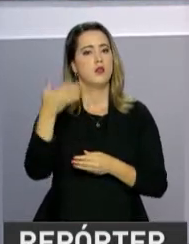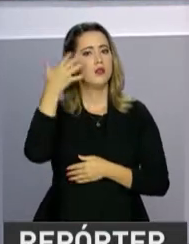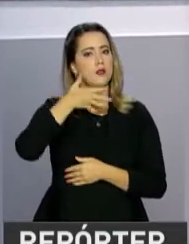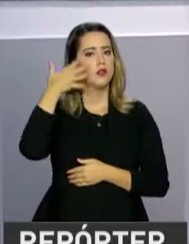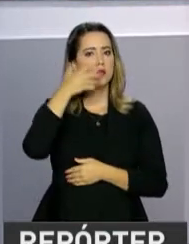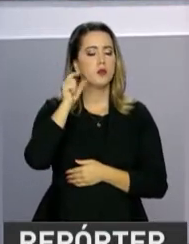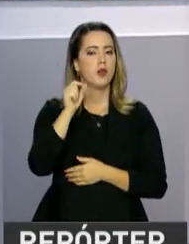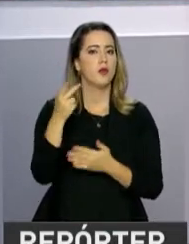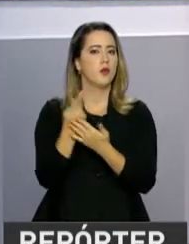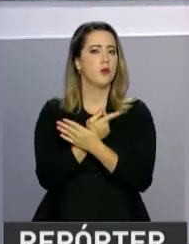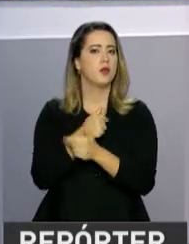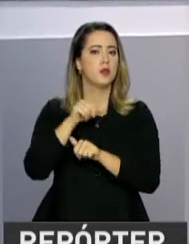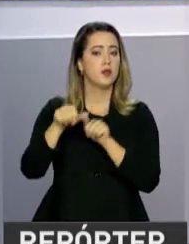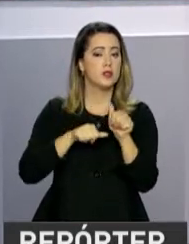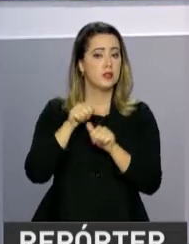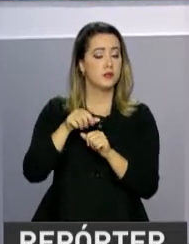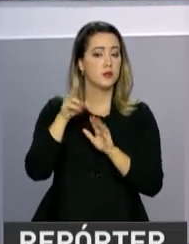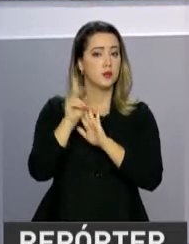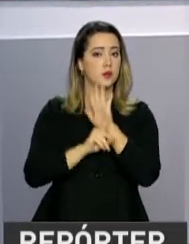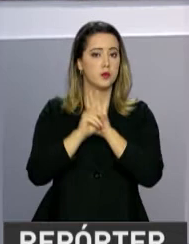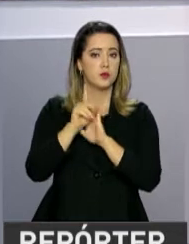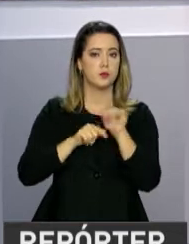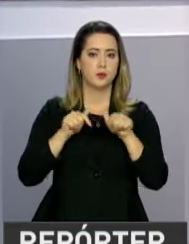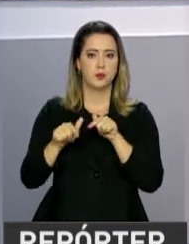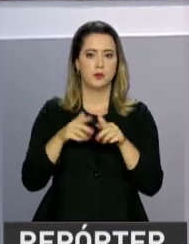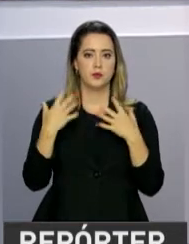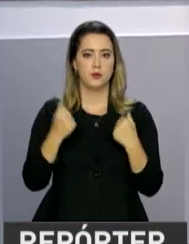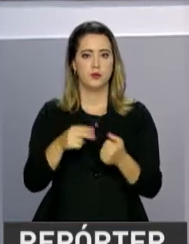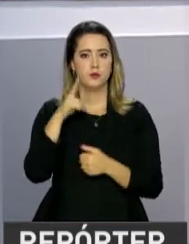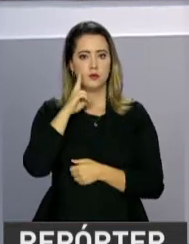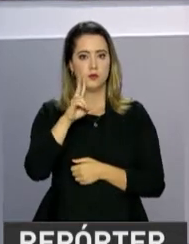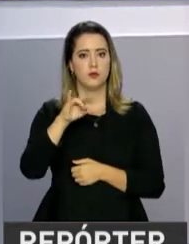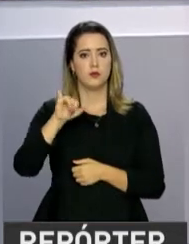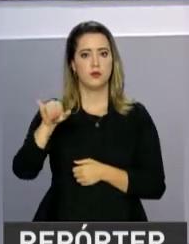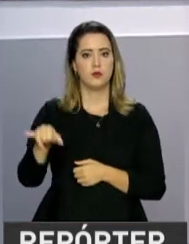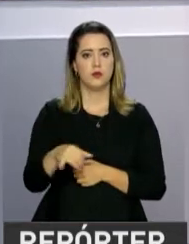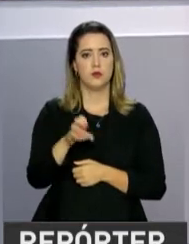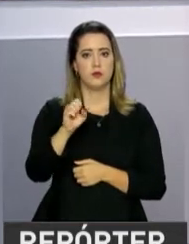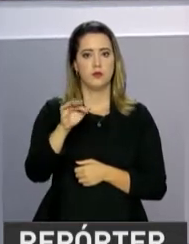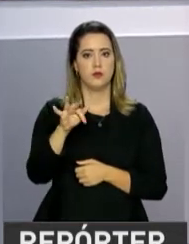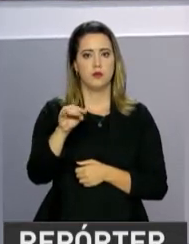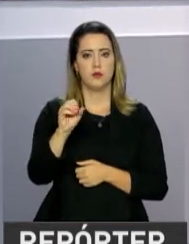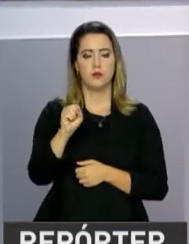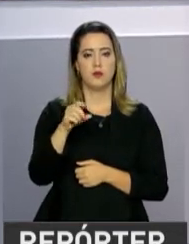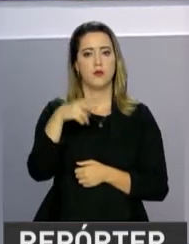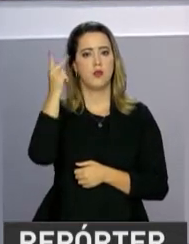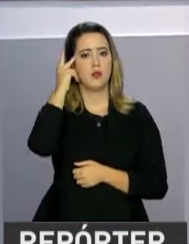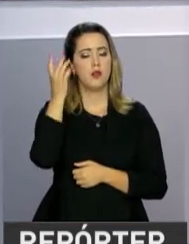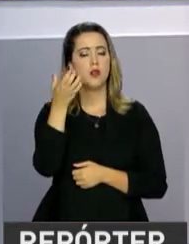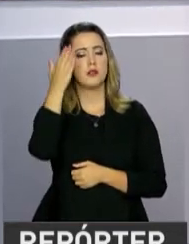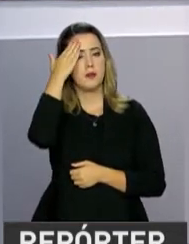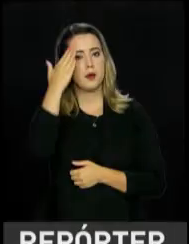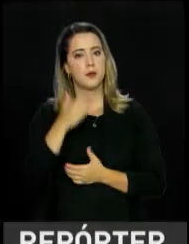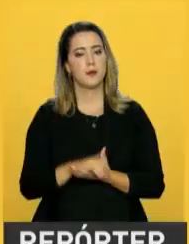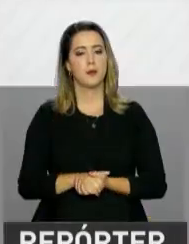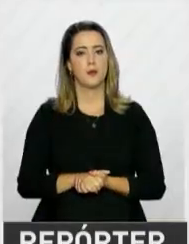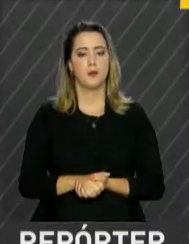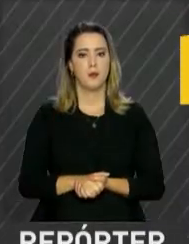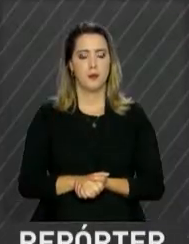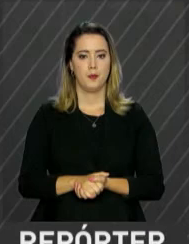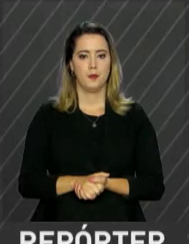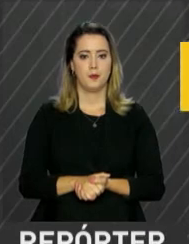explicar como ficam ora os direitos trabalhistas vamos ver o que o jefferson de são paulo quer saber